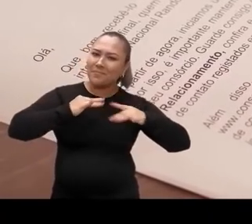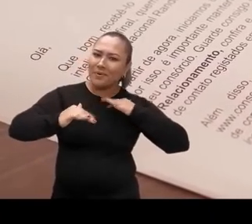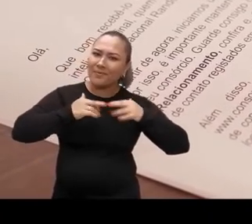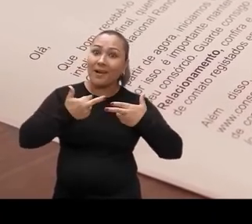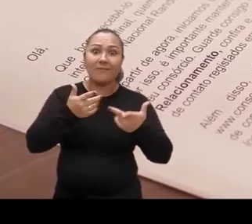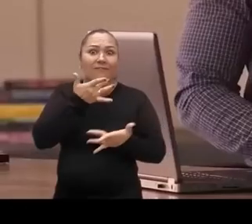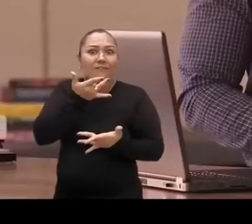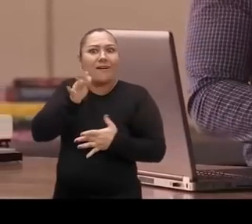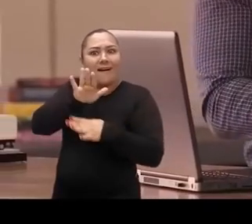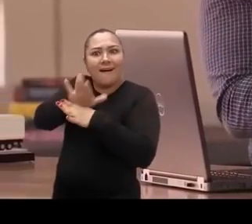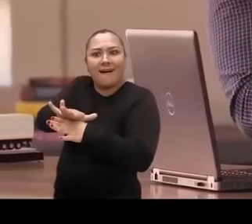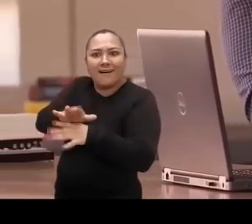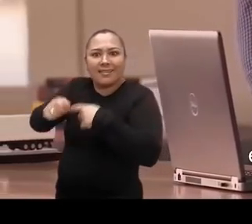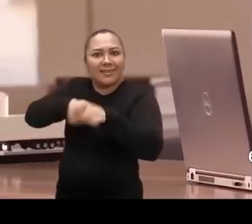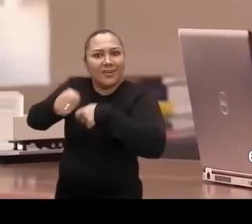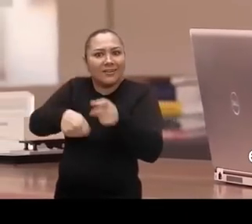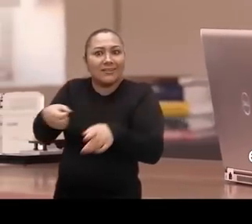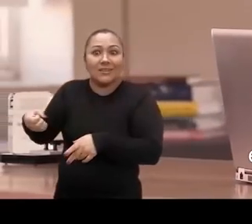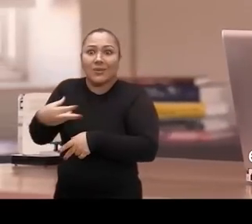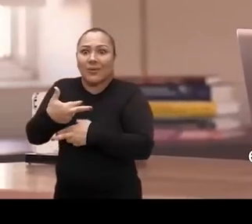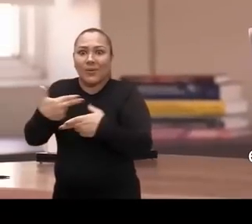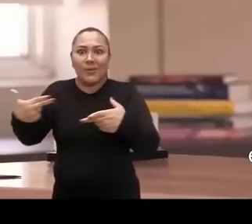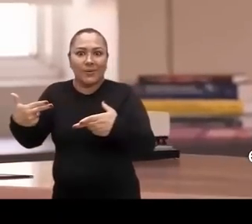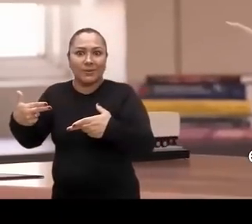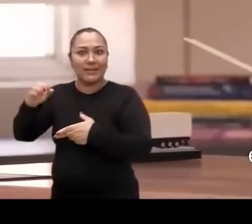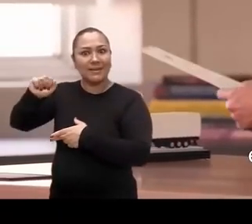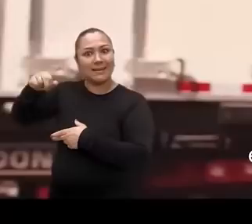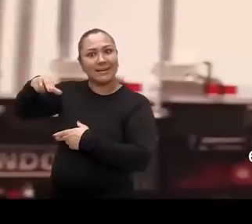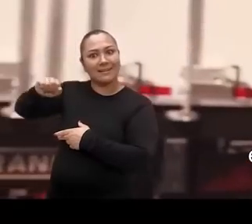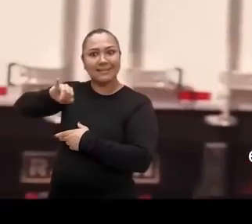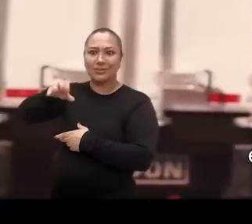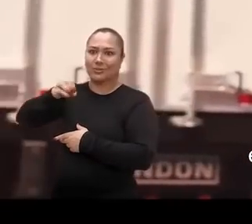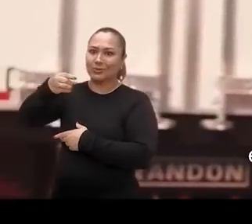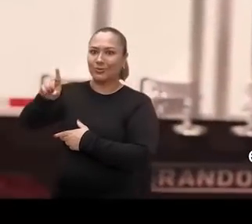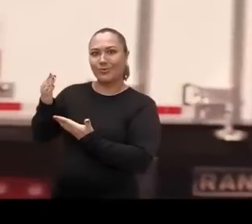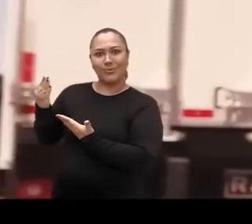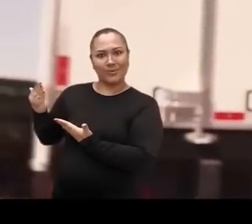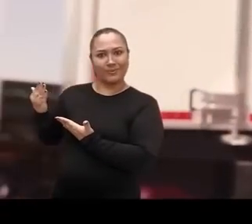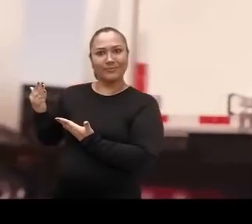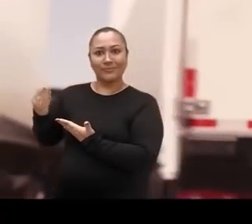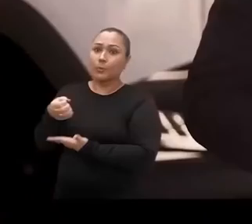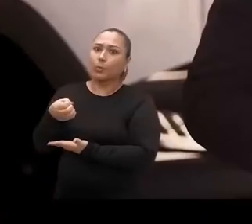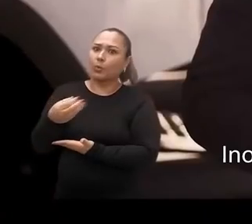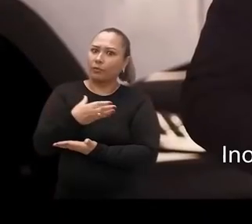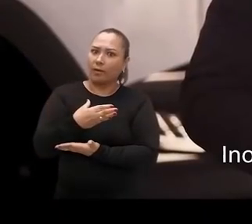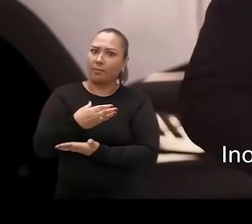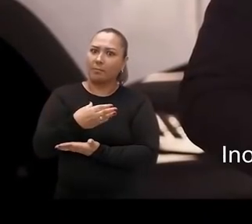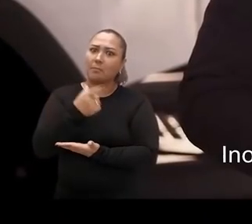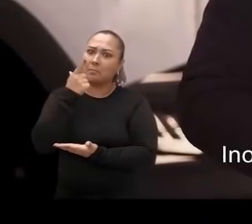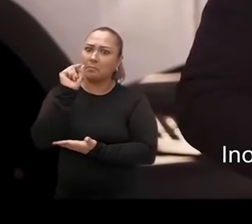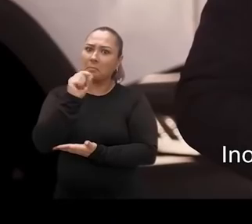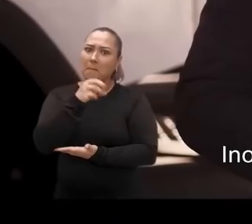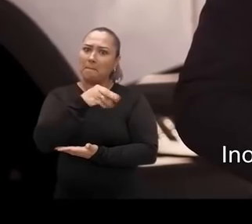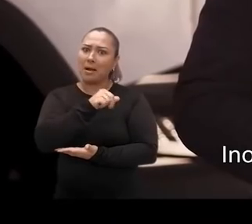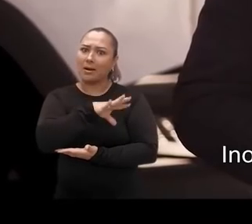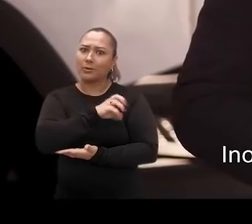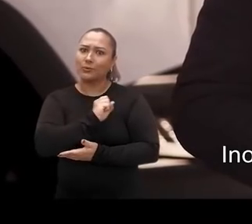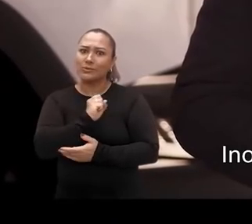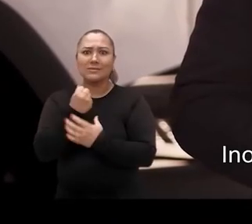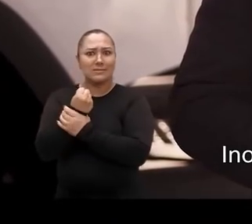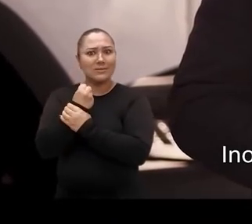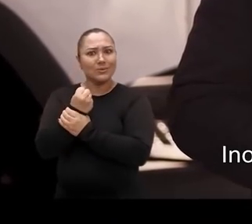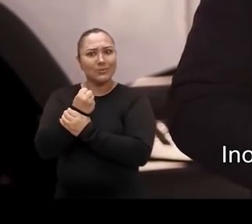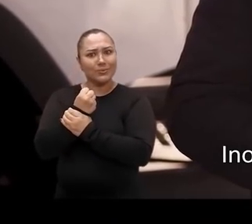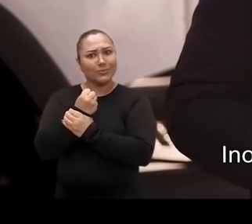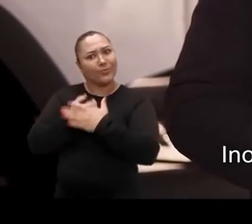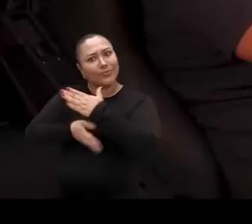nos move é facilitar os negócios e a renovação da frota da Ana e do João Paulo. Inovar para que o Marcos se